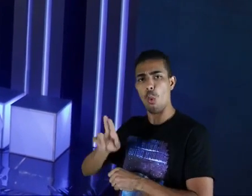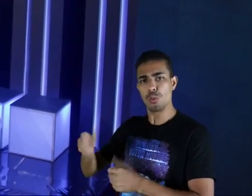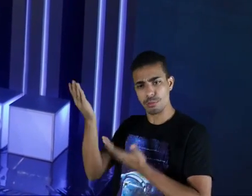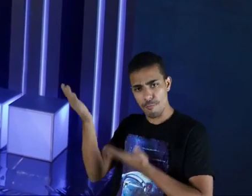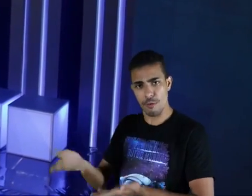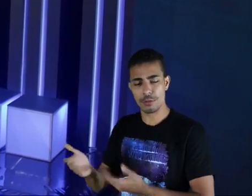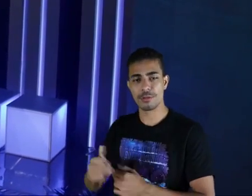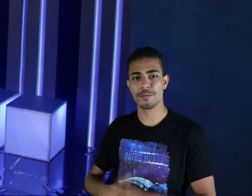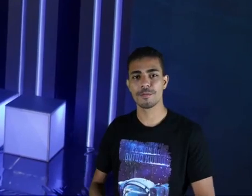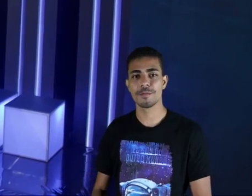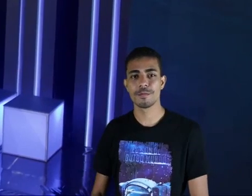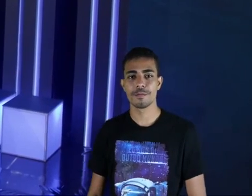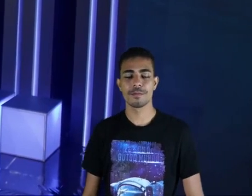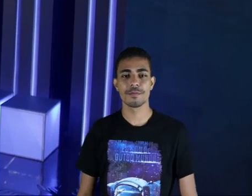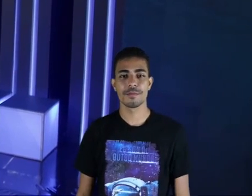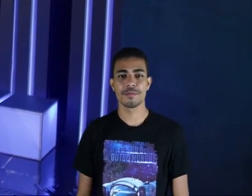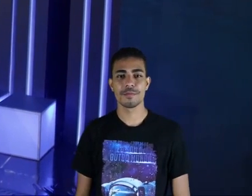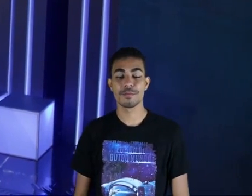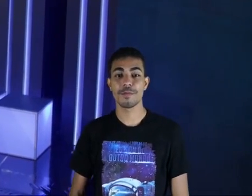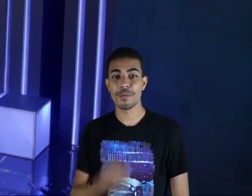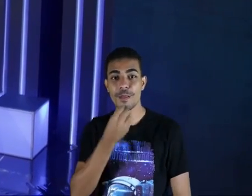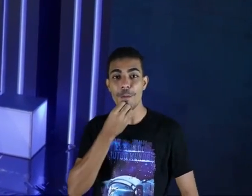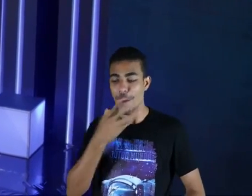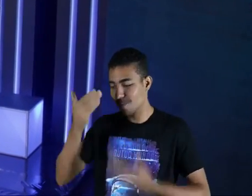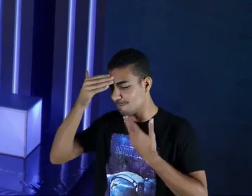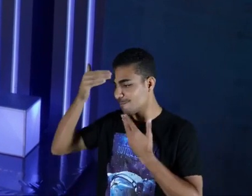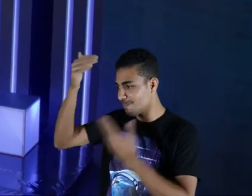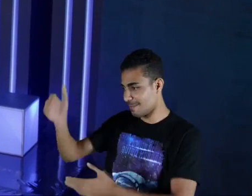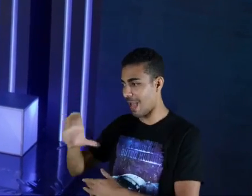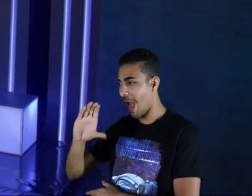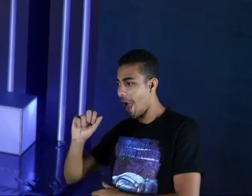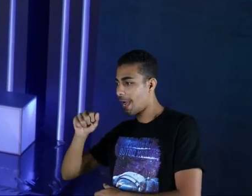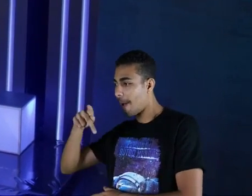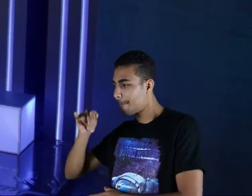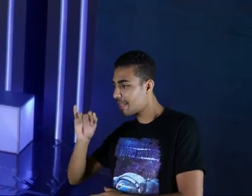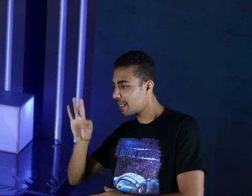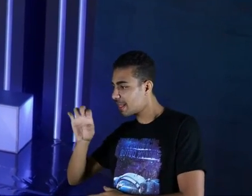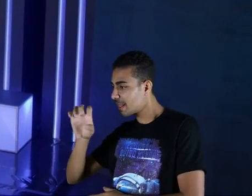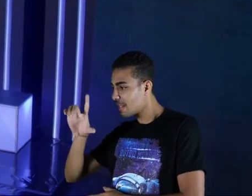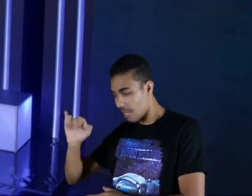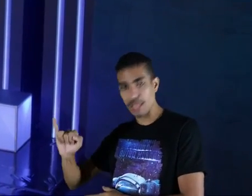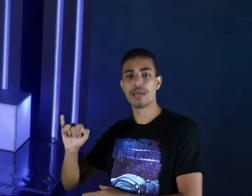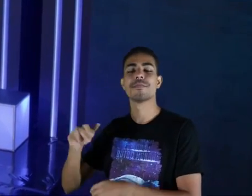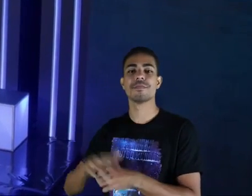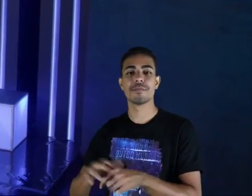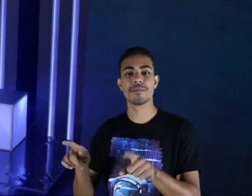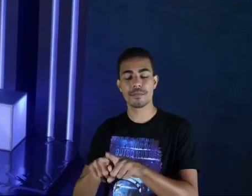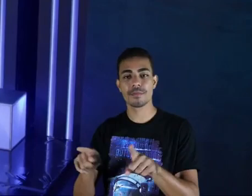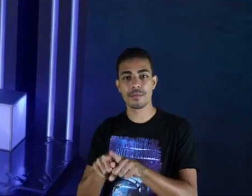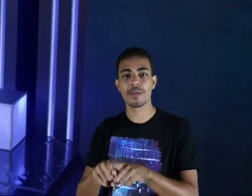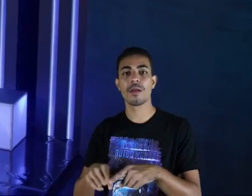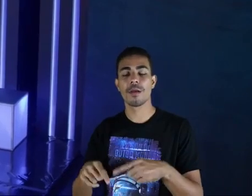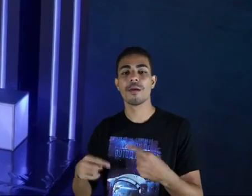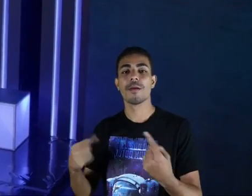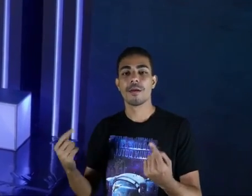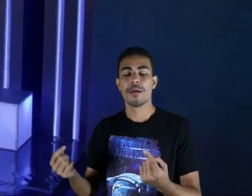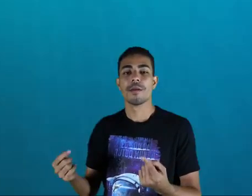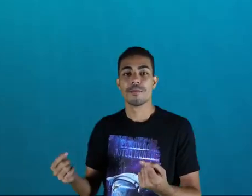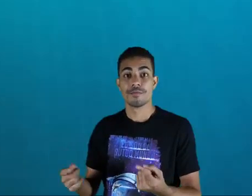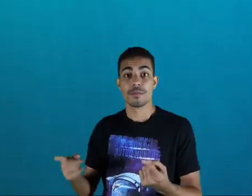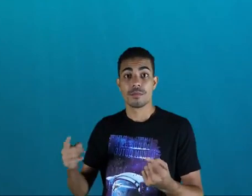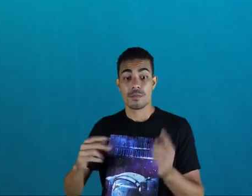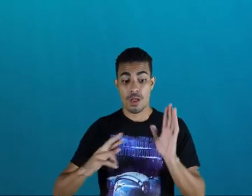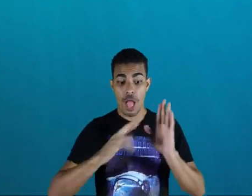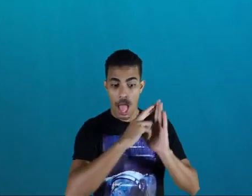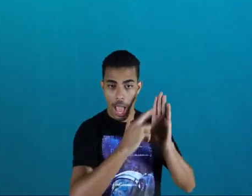querido. Muito bem, muito obrigado, pastor Campitelli. Meus queridos, uma das regras para estudar a palavra de